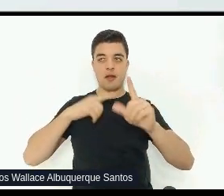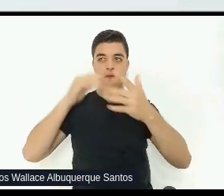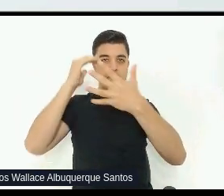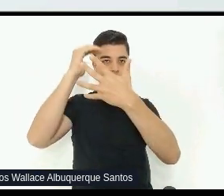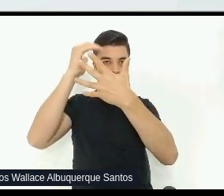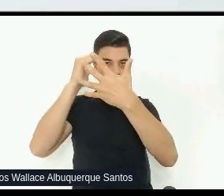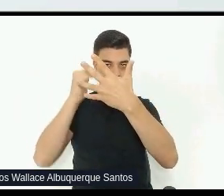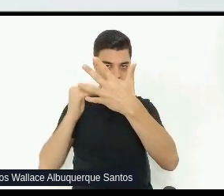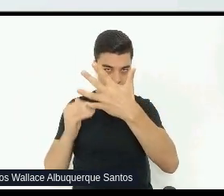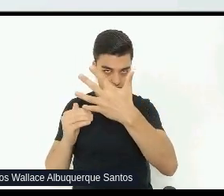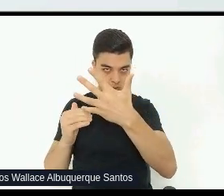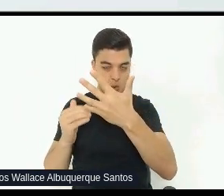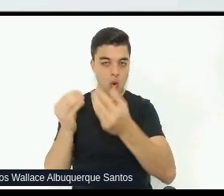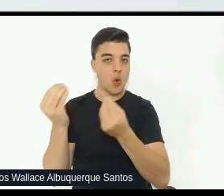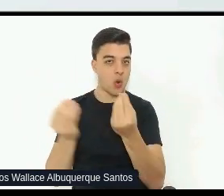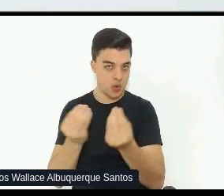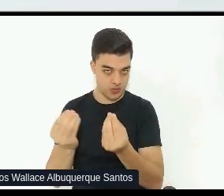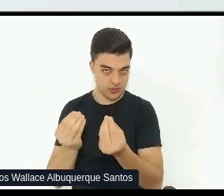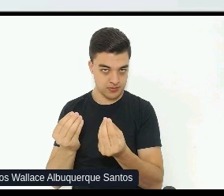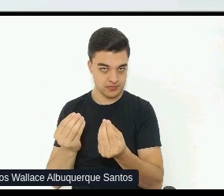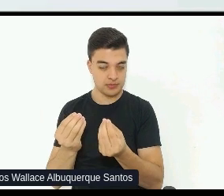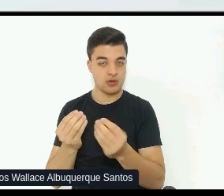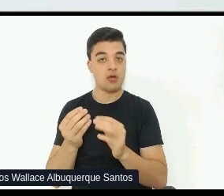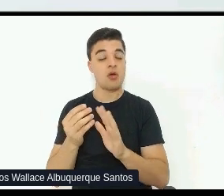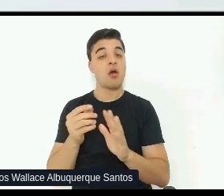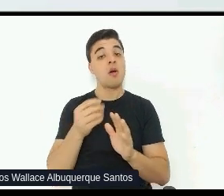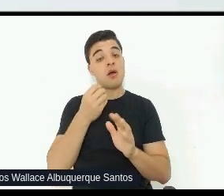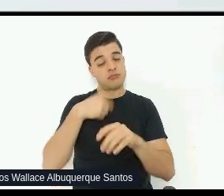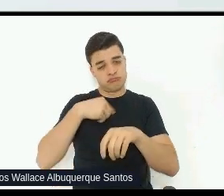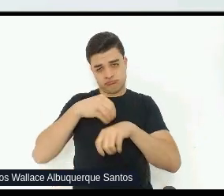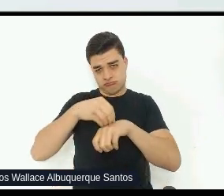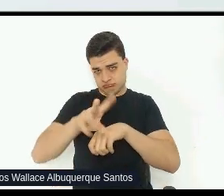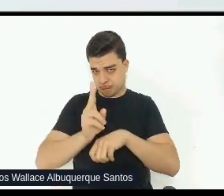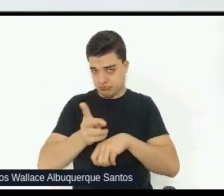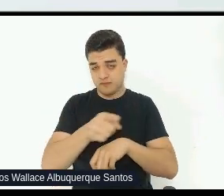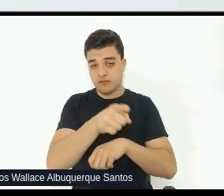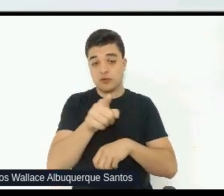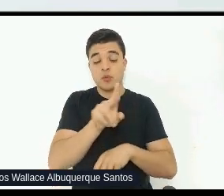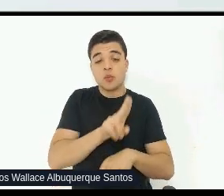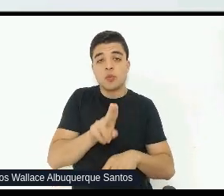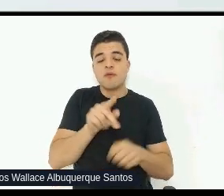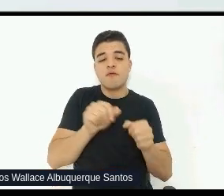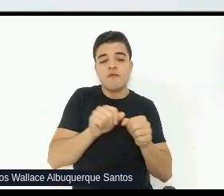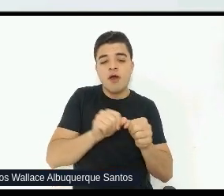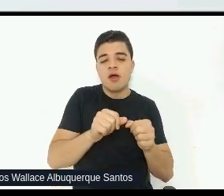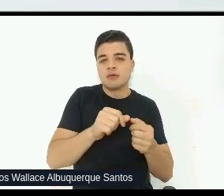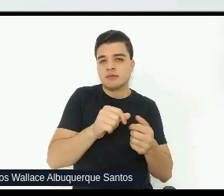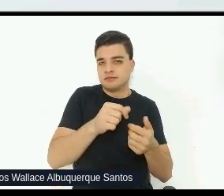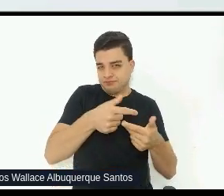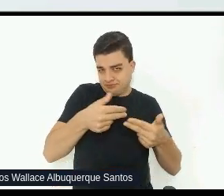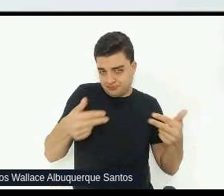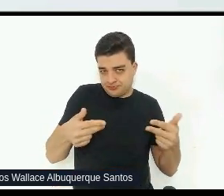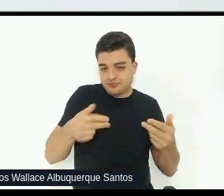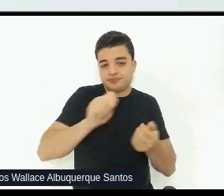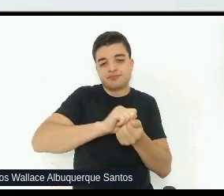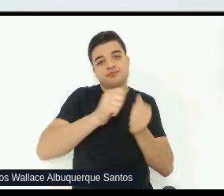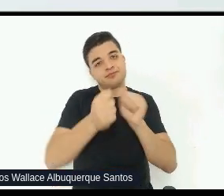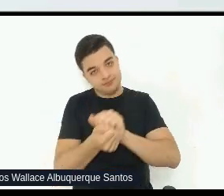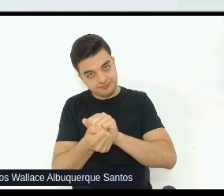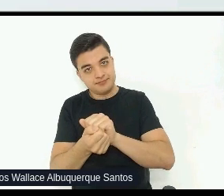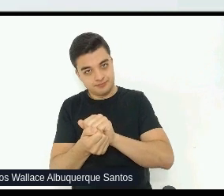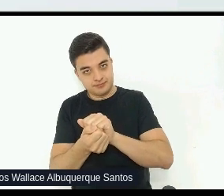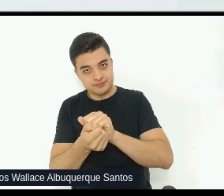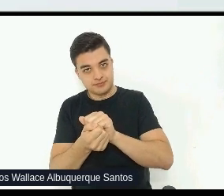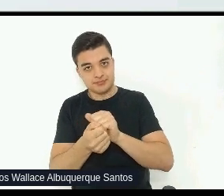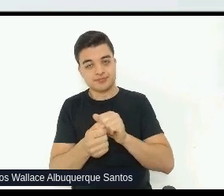que as pessoas adaptem ao seu uso ali, o que você vai fazer, né, para não ficar com pergunta extra, ou para não